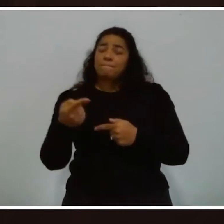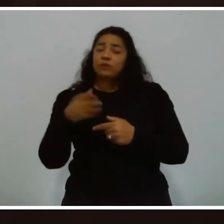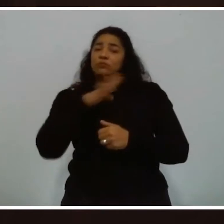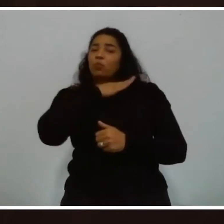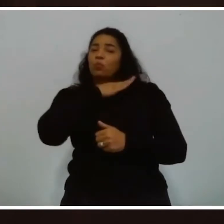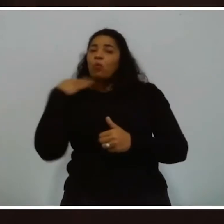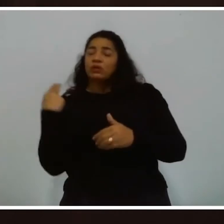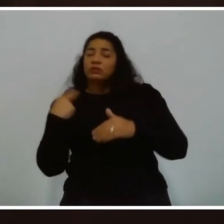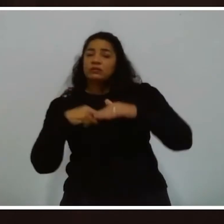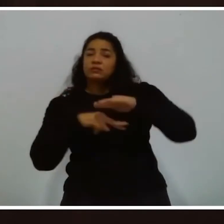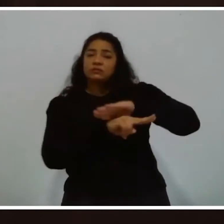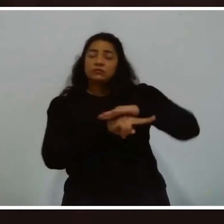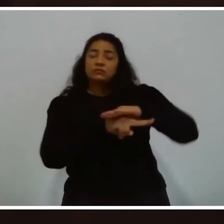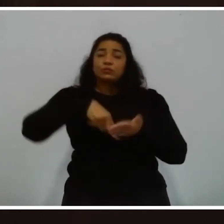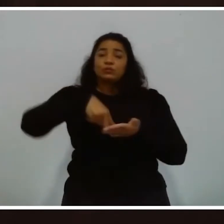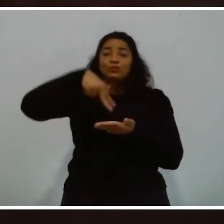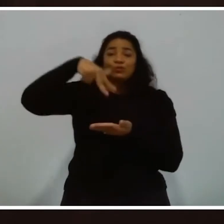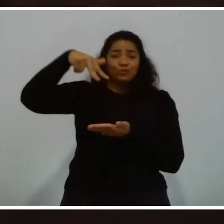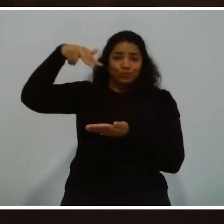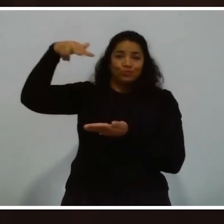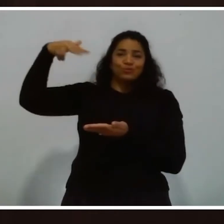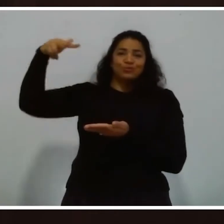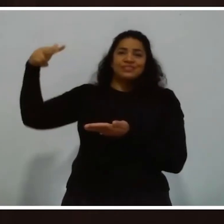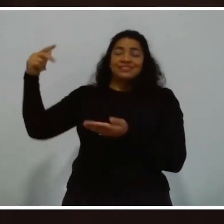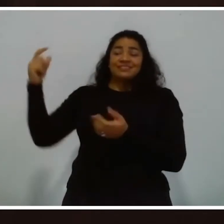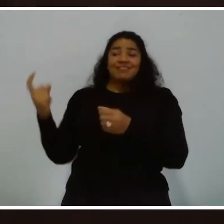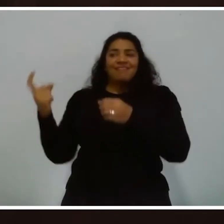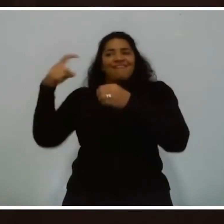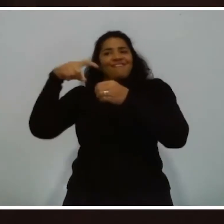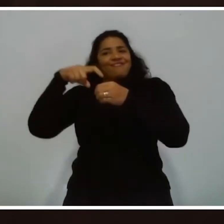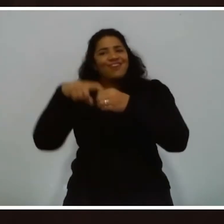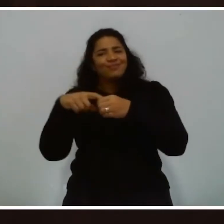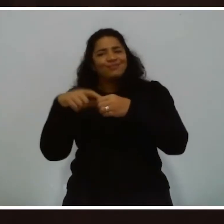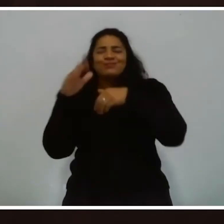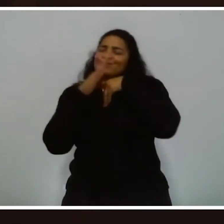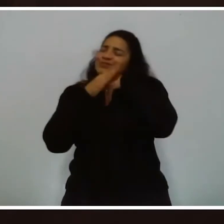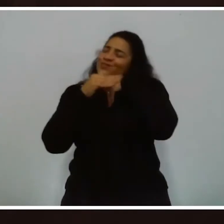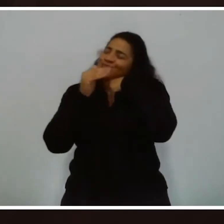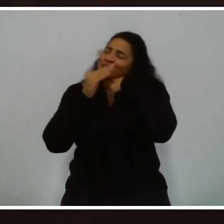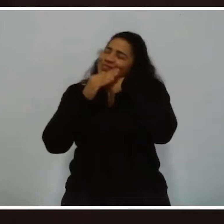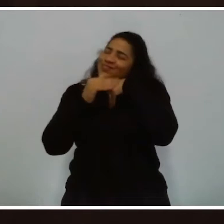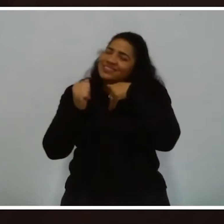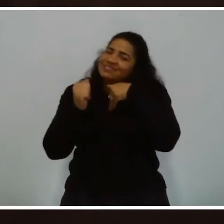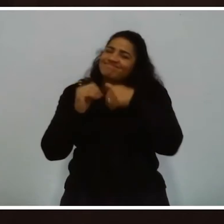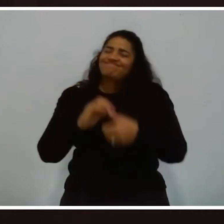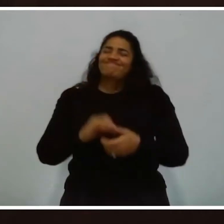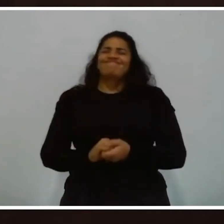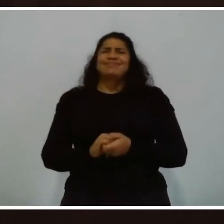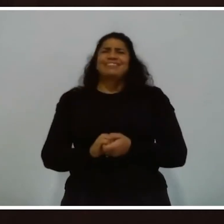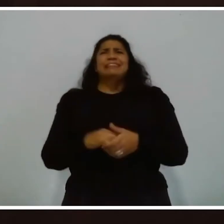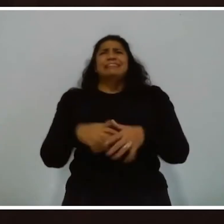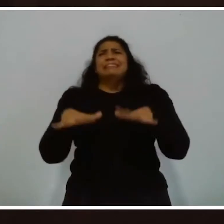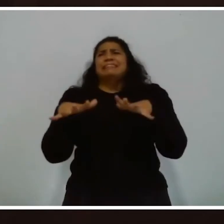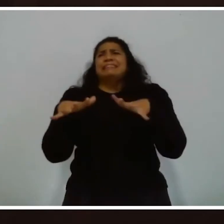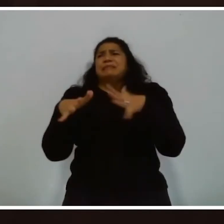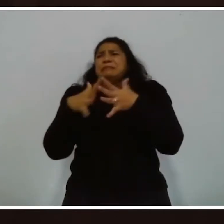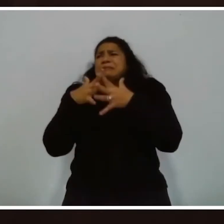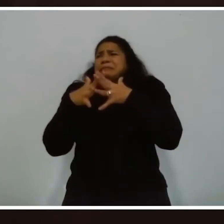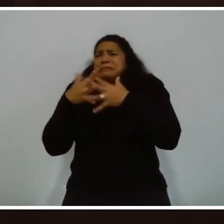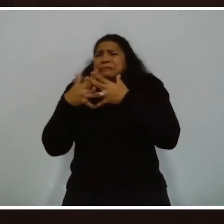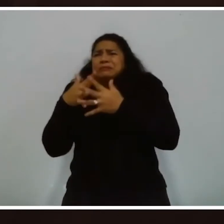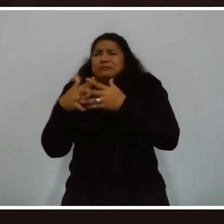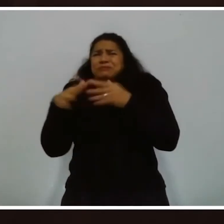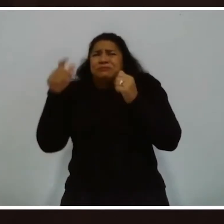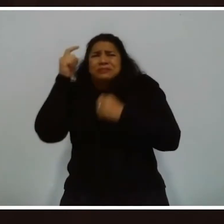Consolador. Aí embanana a cabeça lógica dos homens, não é isso? Então a gente tem que inventar uma teologia, aí